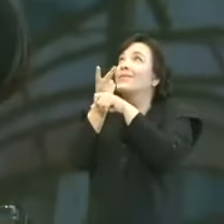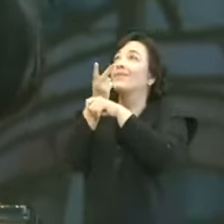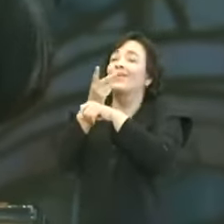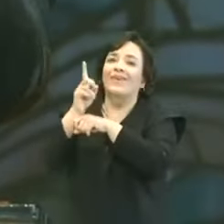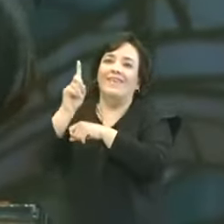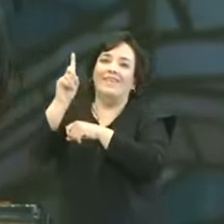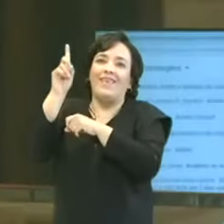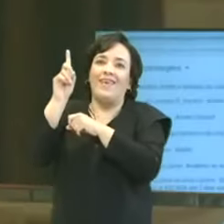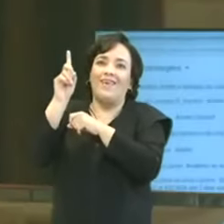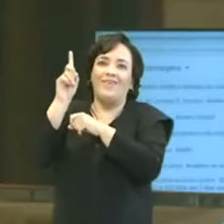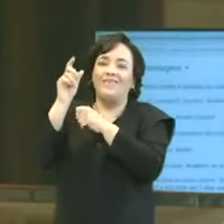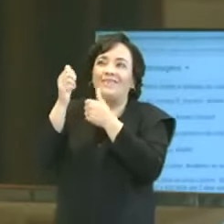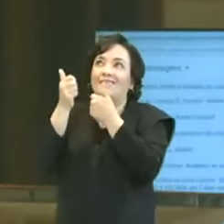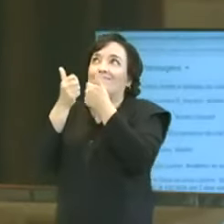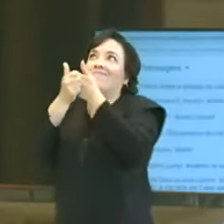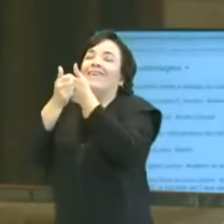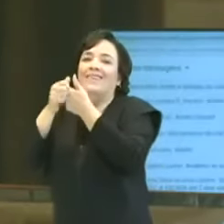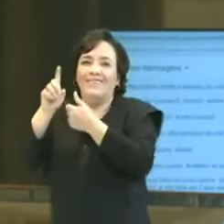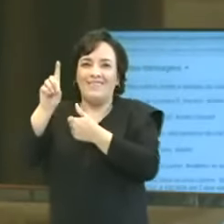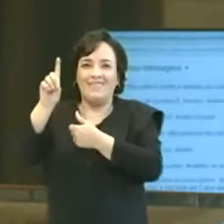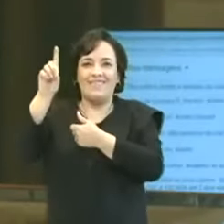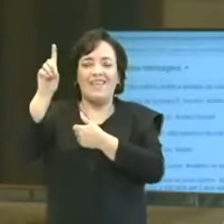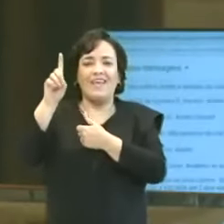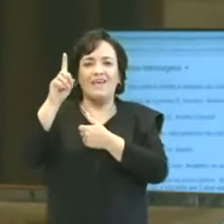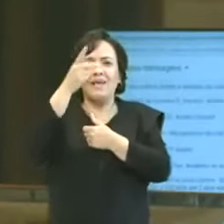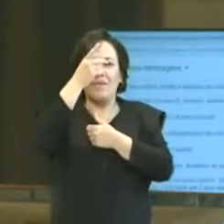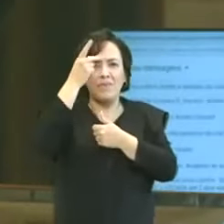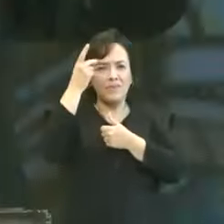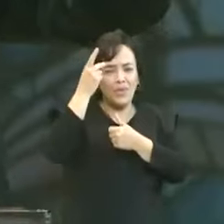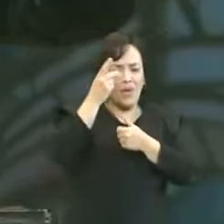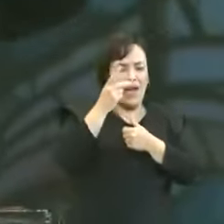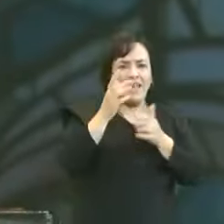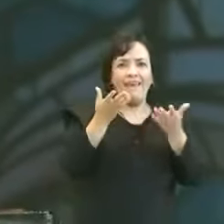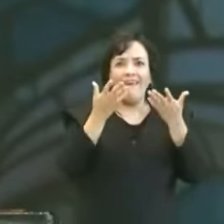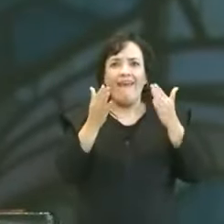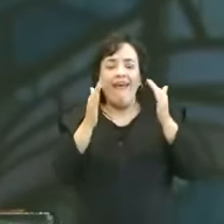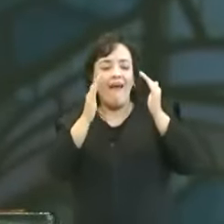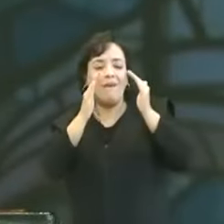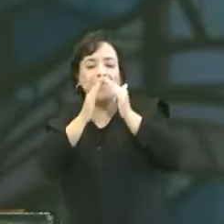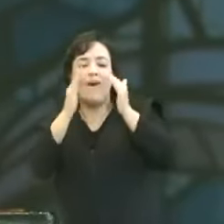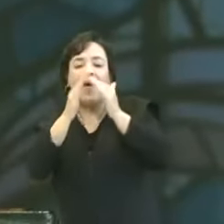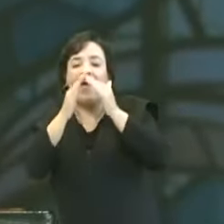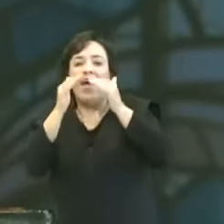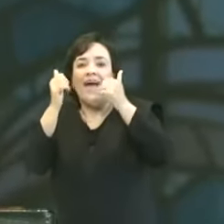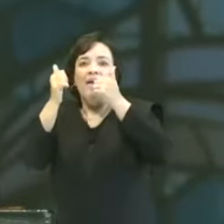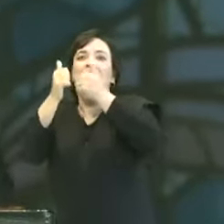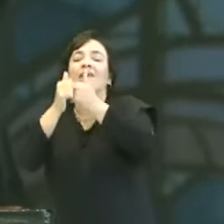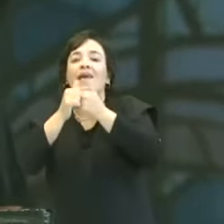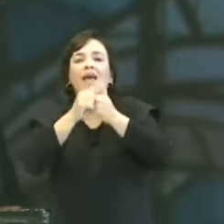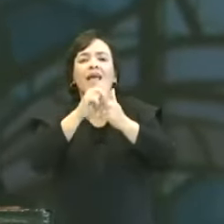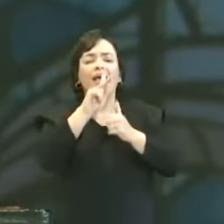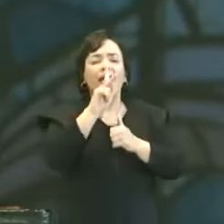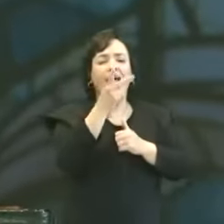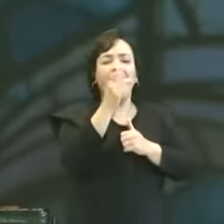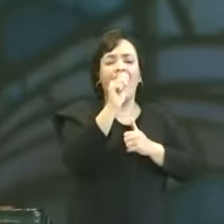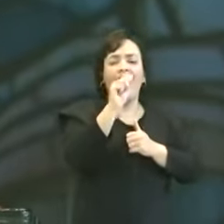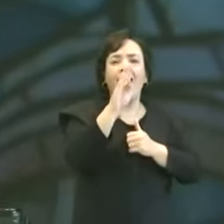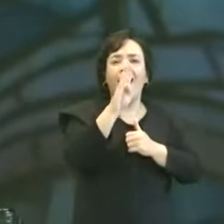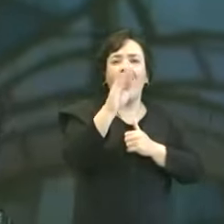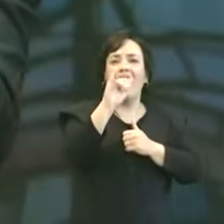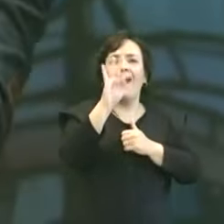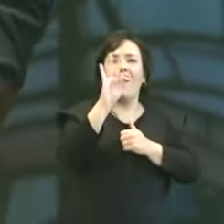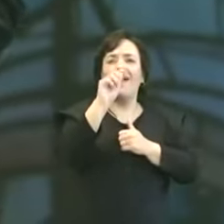fizer o paralelo das palavras, habitação está para esconderijo, e ele está falando onipotente, está para